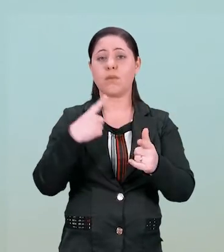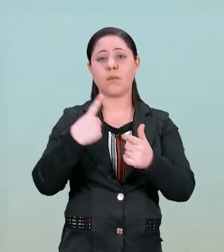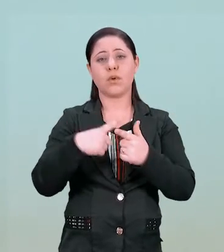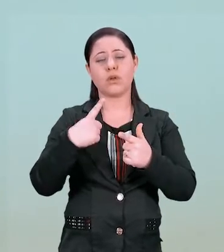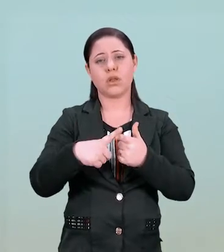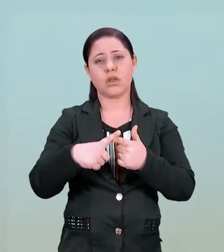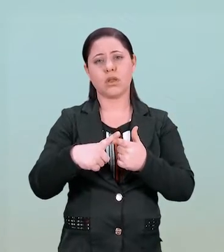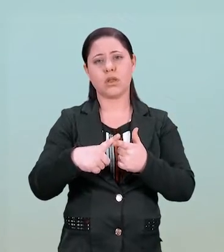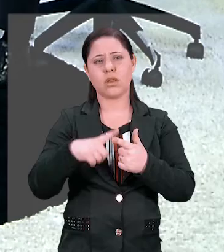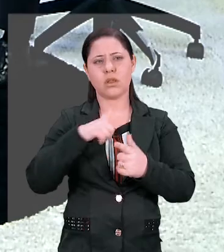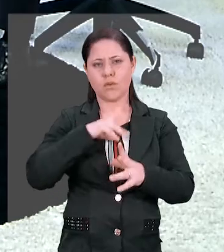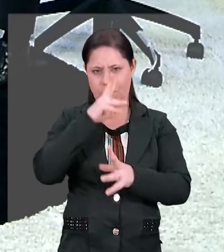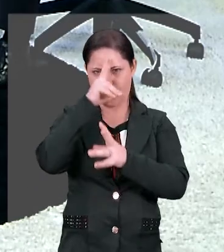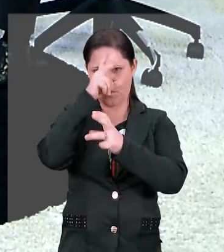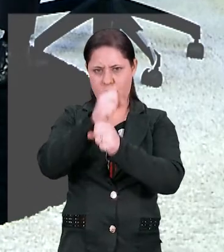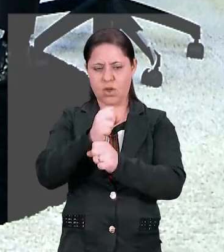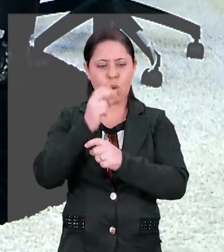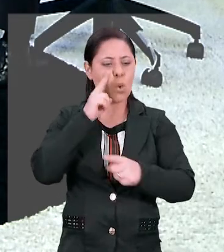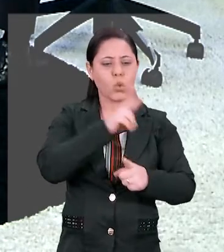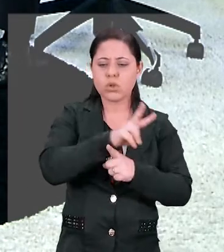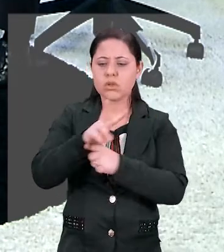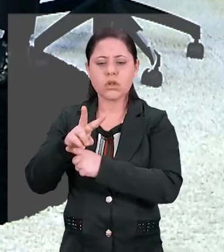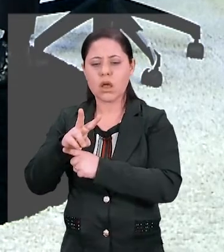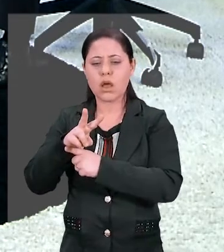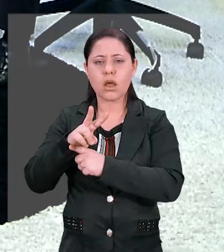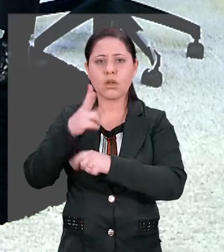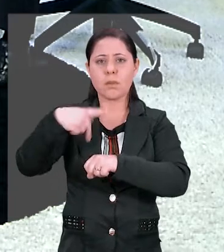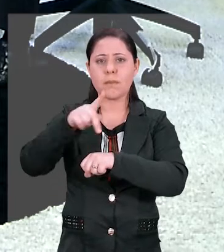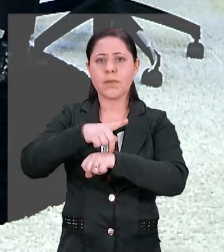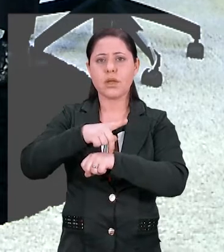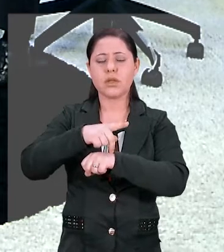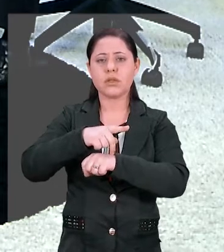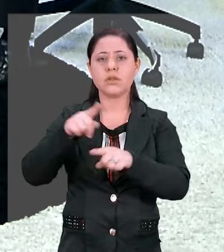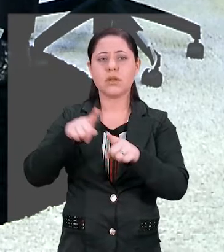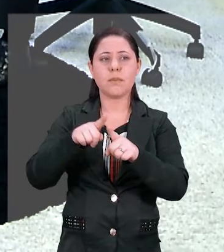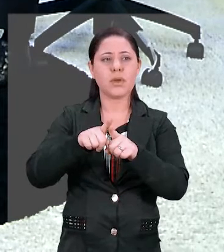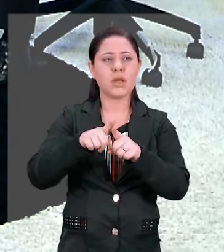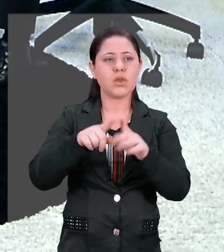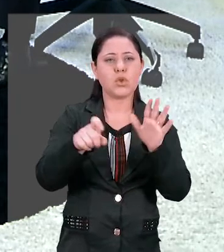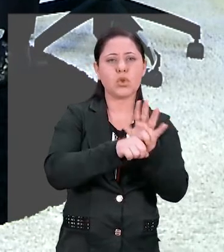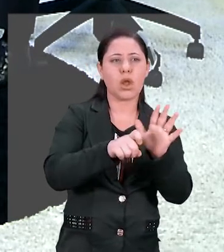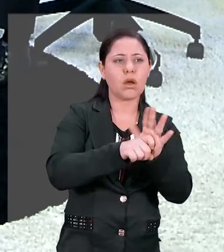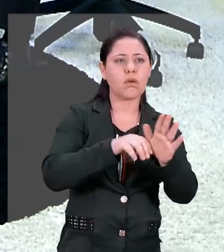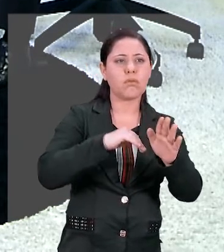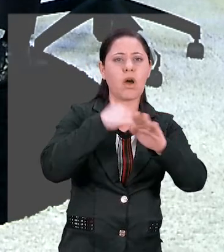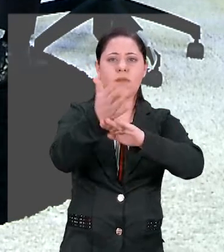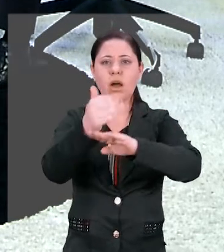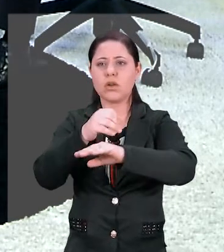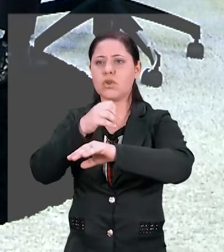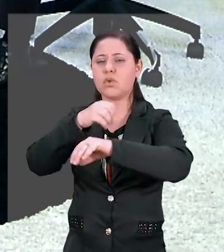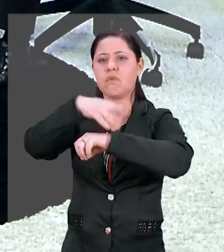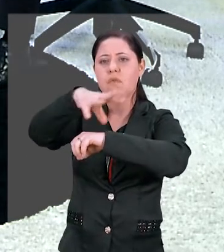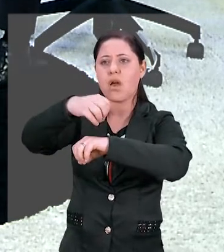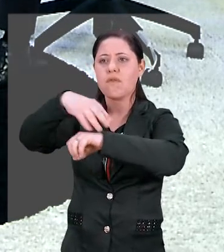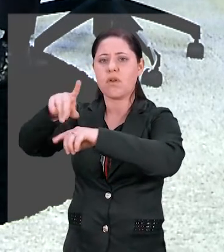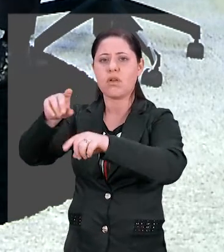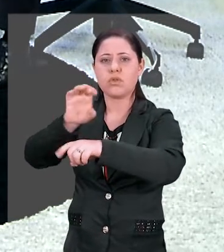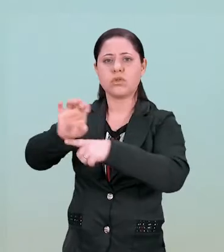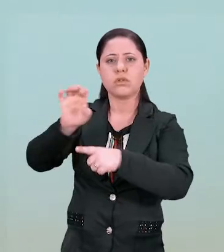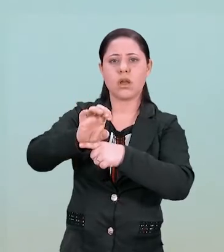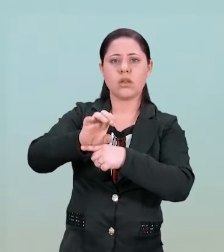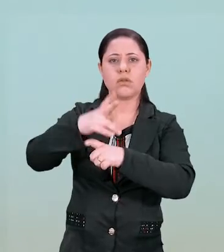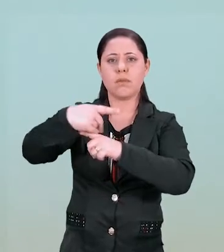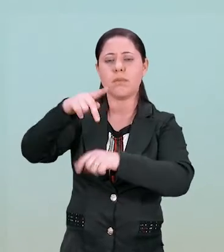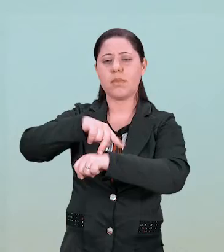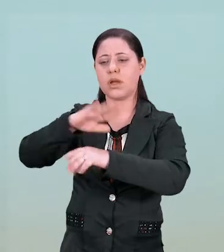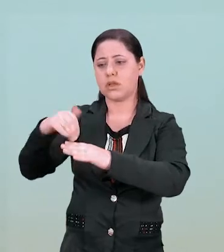cuidar não só do restante do país, com as drogas que estão indo para os outros estados e outros países, mas principalmente da nossa população. E essa